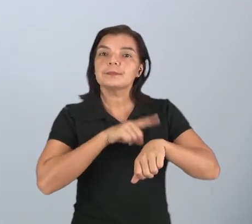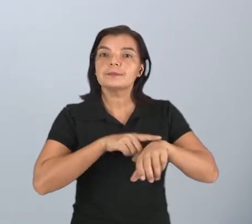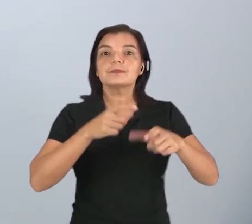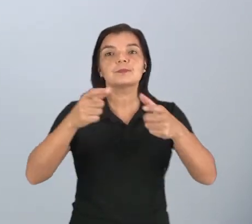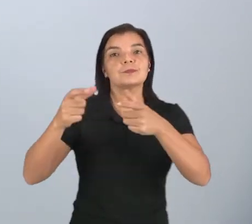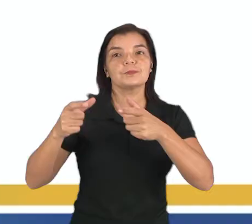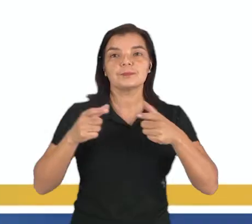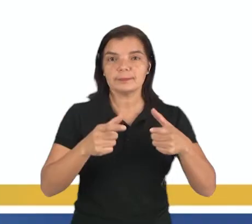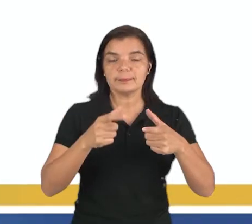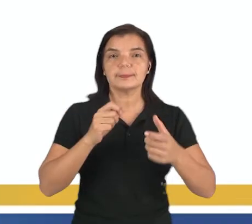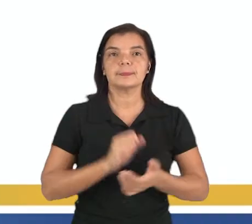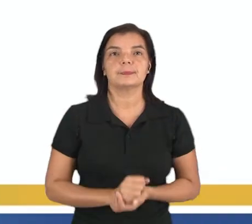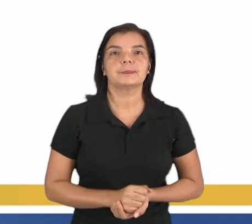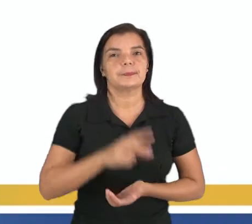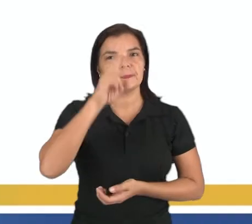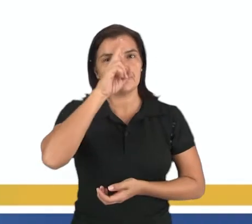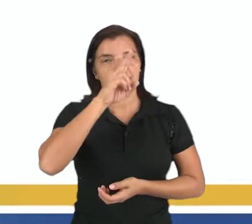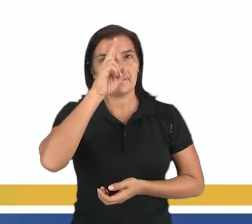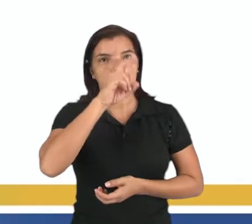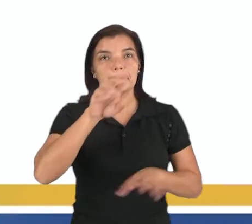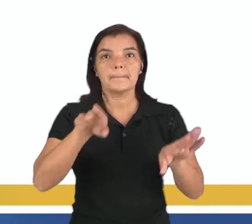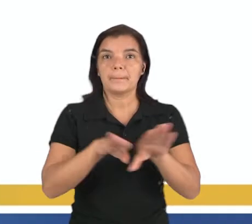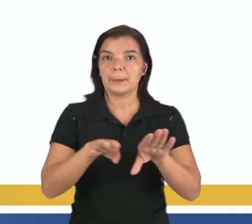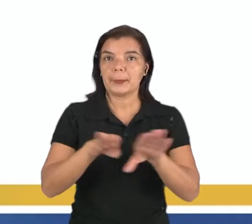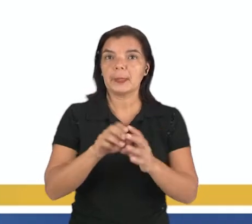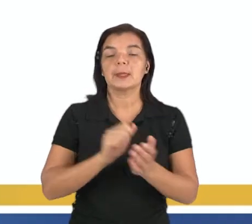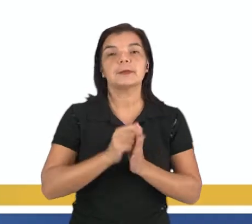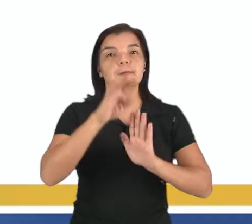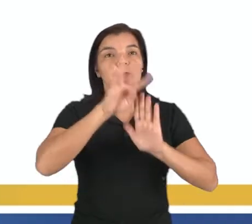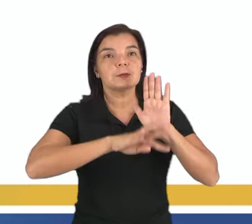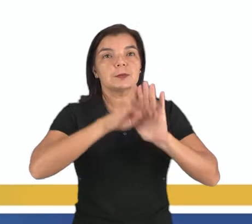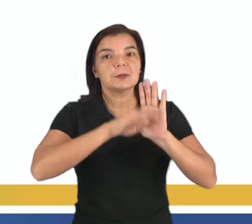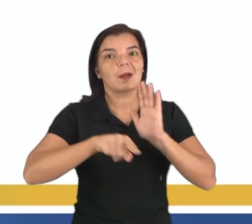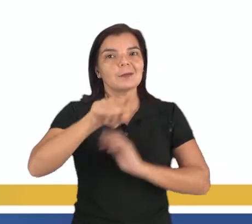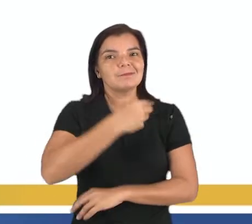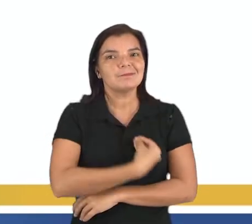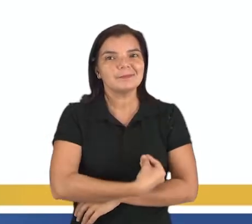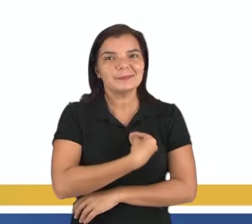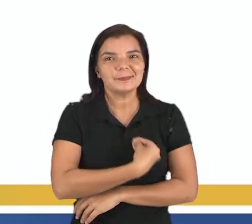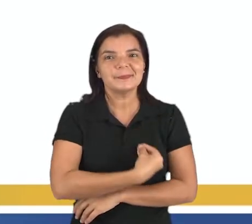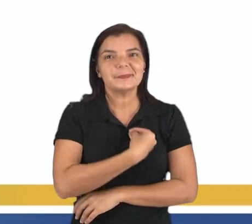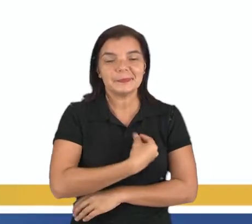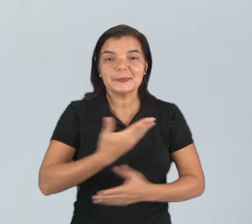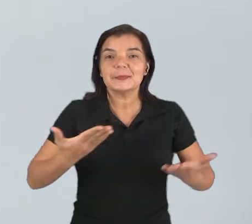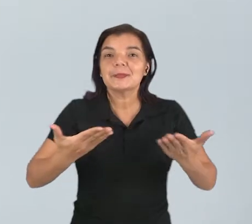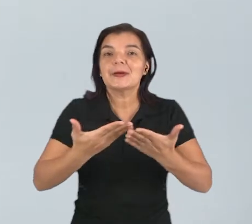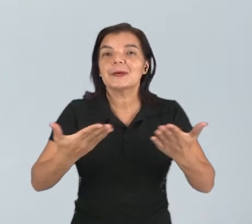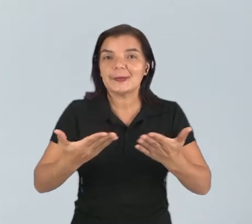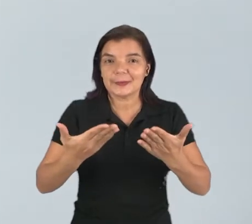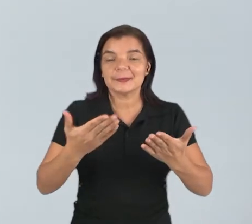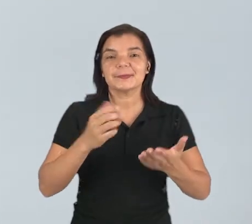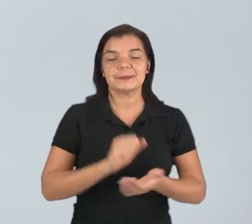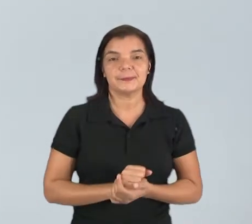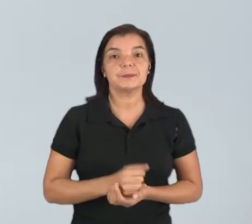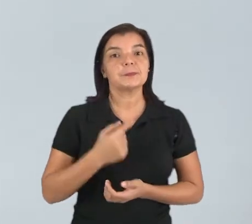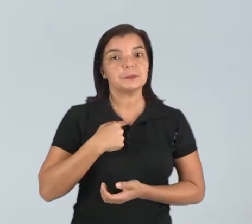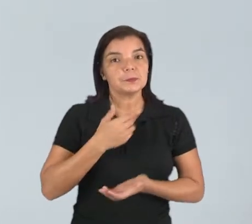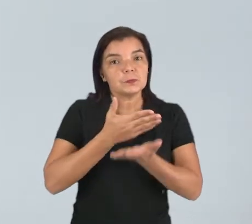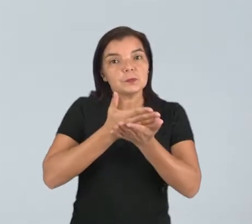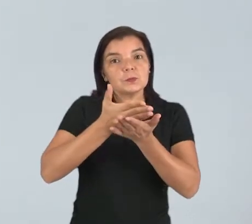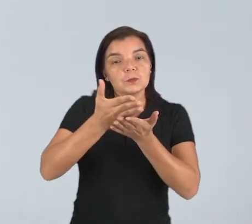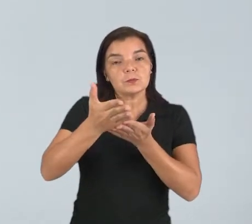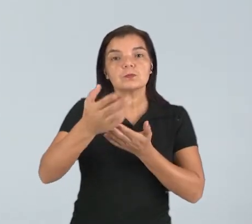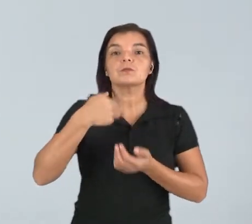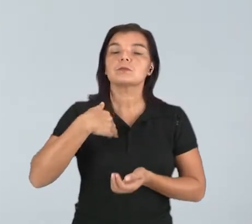do espaço. Lembre-se que neste momento do texto, você está no presente, ou seja, eu devo